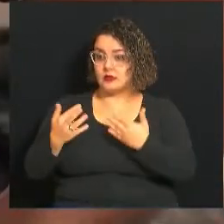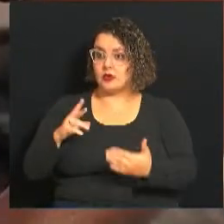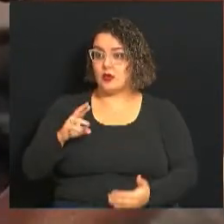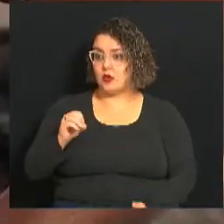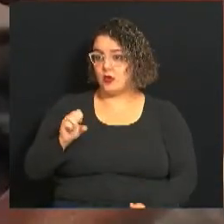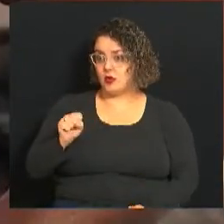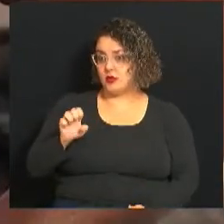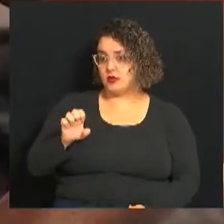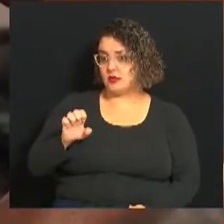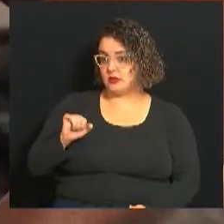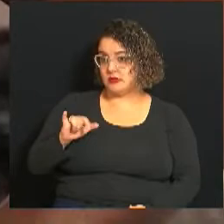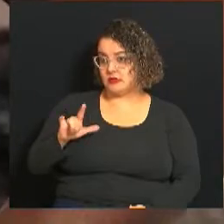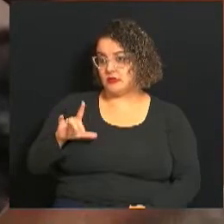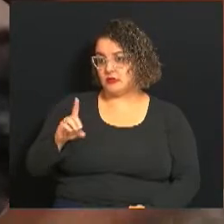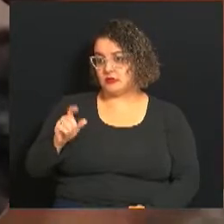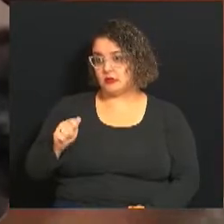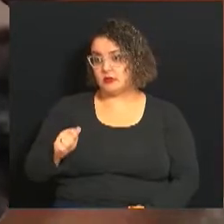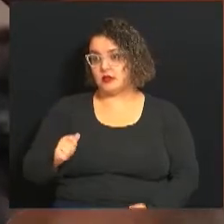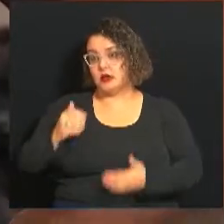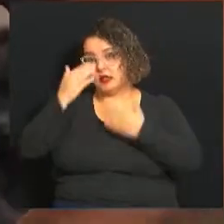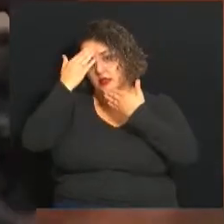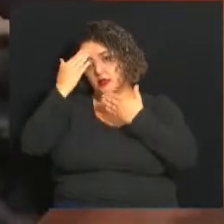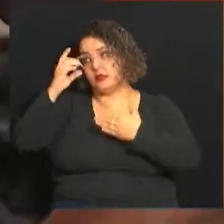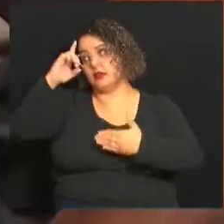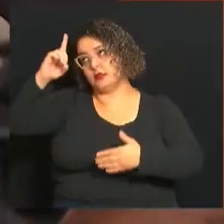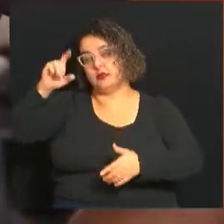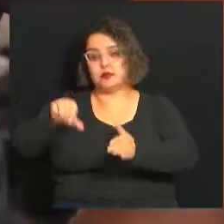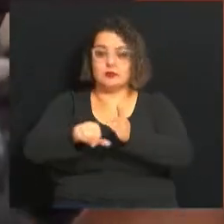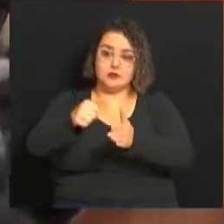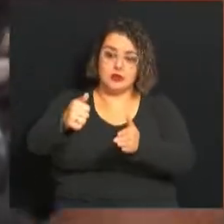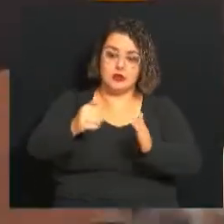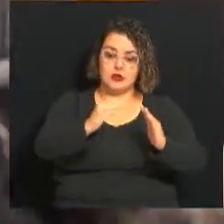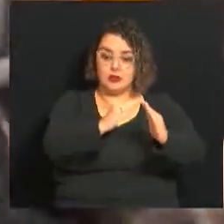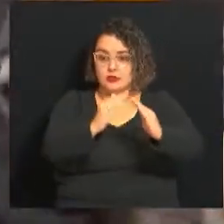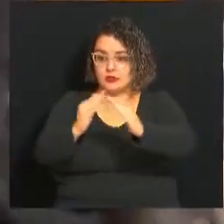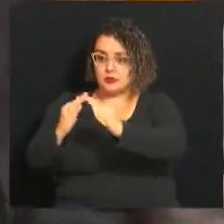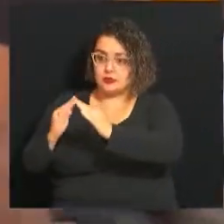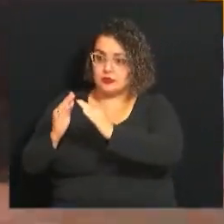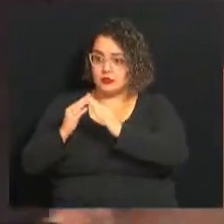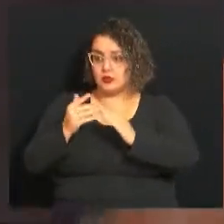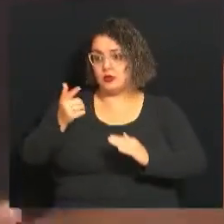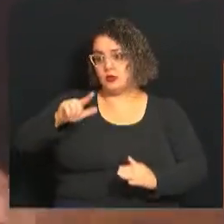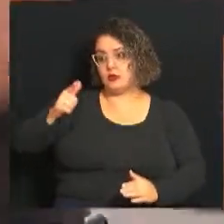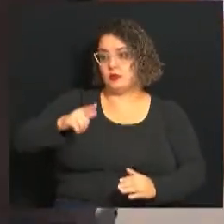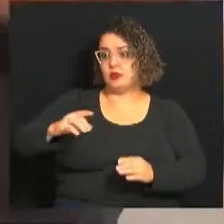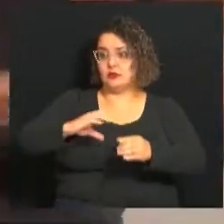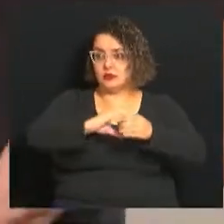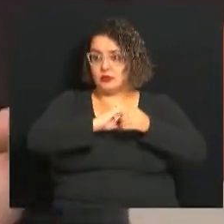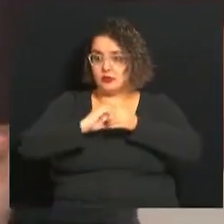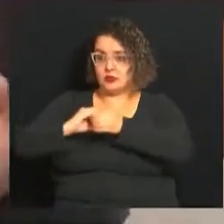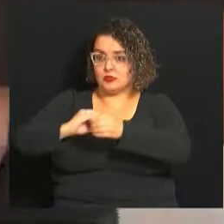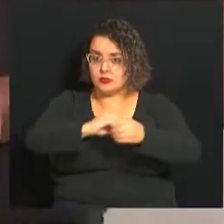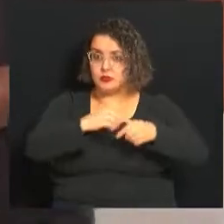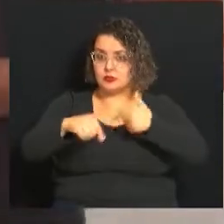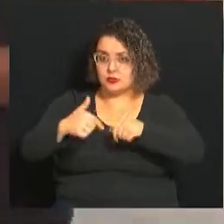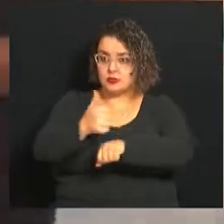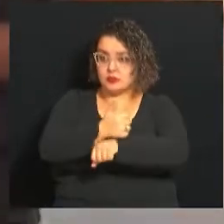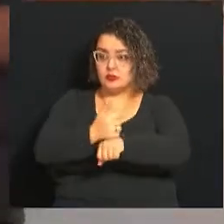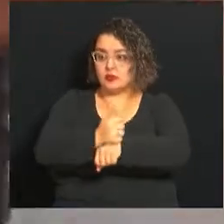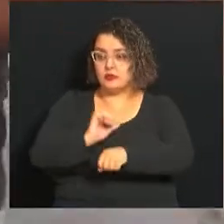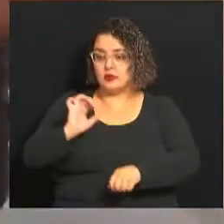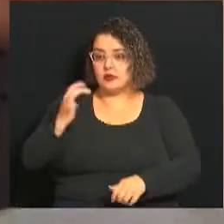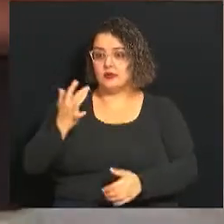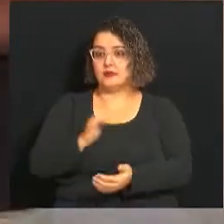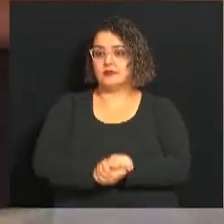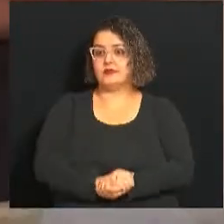é somente agradecer, né, a Deus em primeiro lugar e aos moradores, né, e logicamente aos cooperados que faz isso aqui acontecer. Tá? Bom,